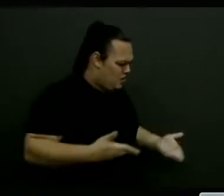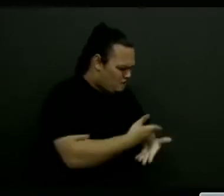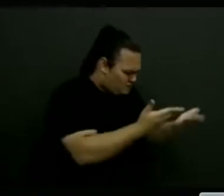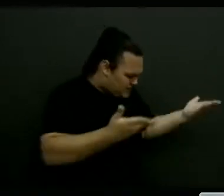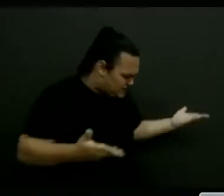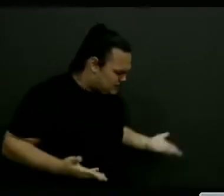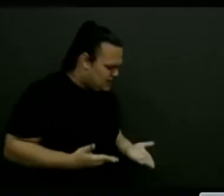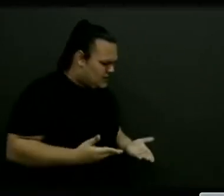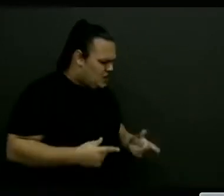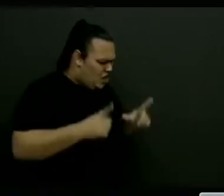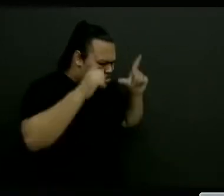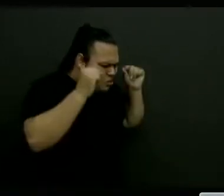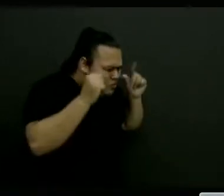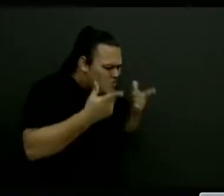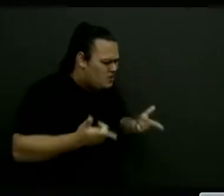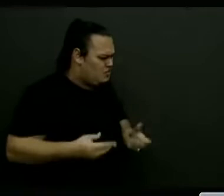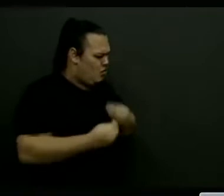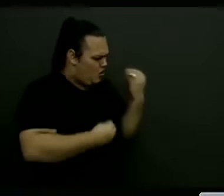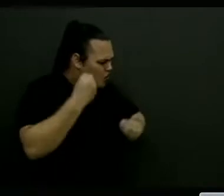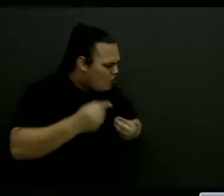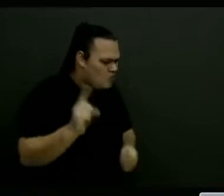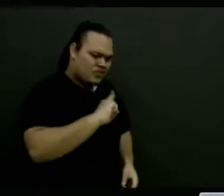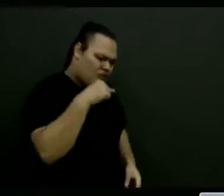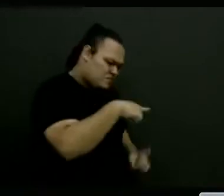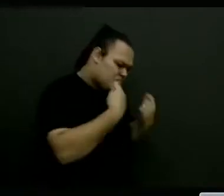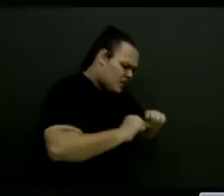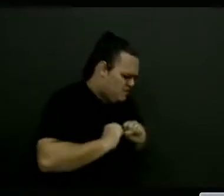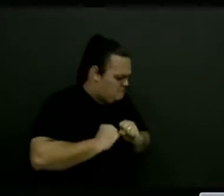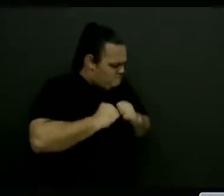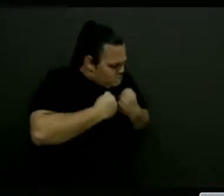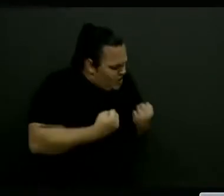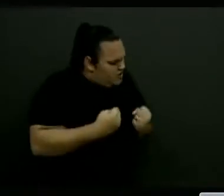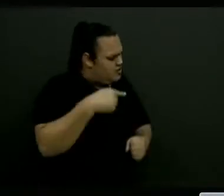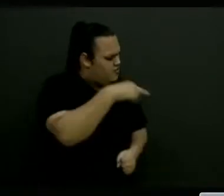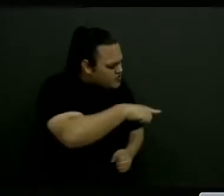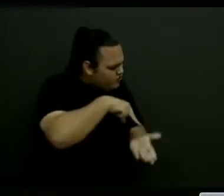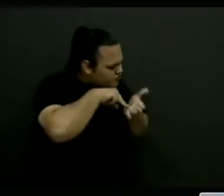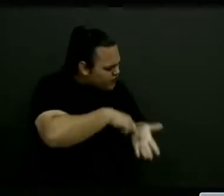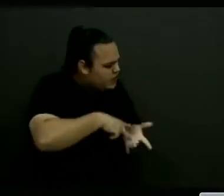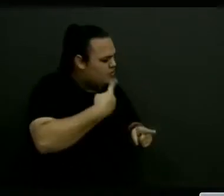entreis em tentação. Por isso,